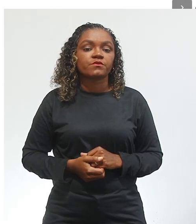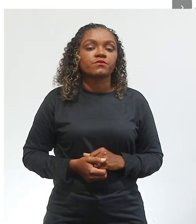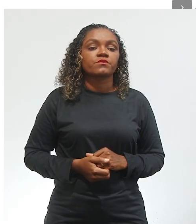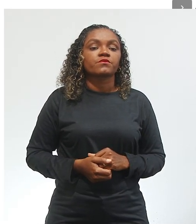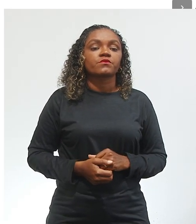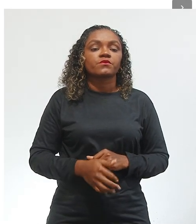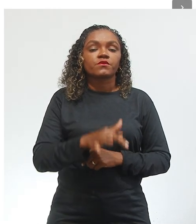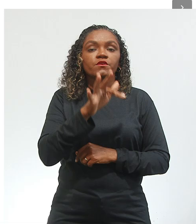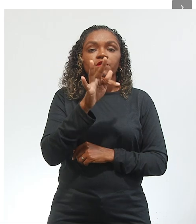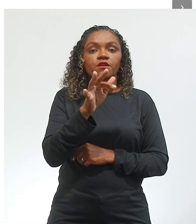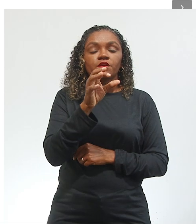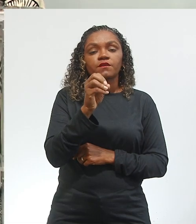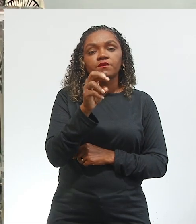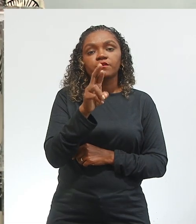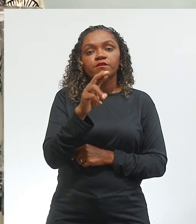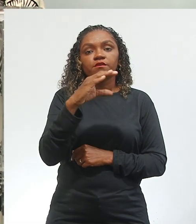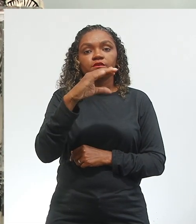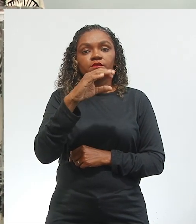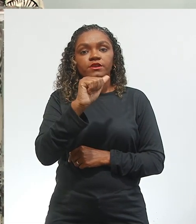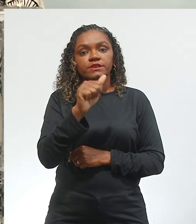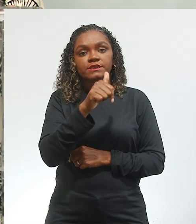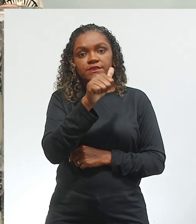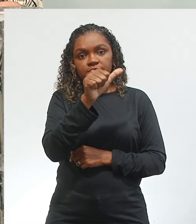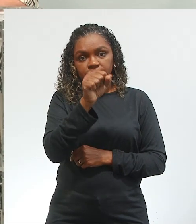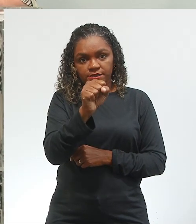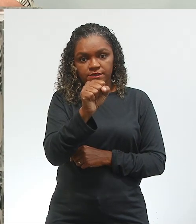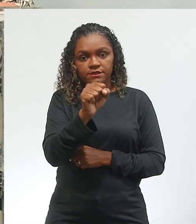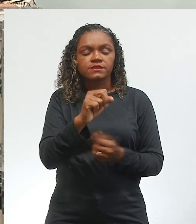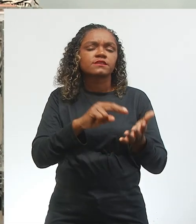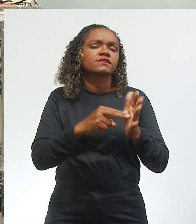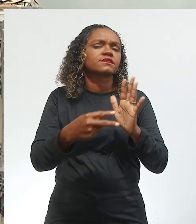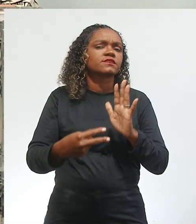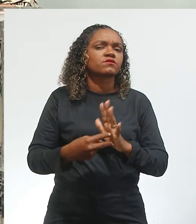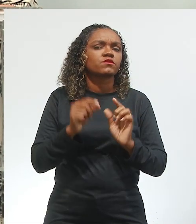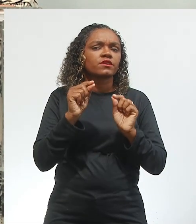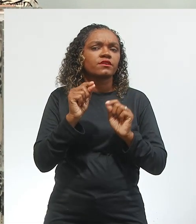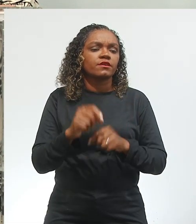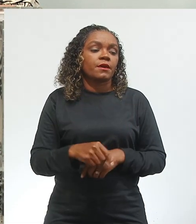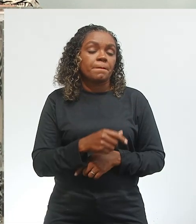as forças é o quê? São aquelas